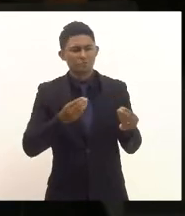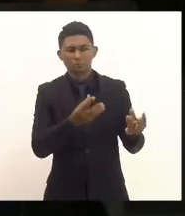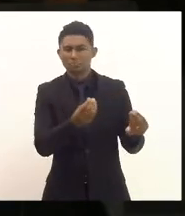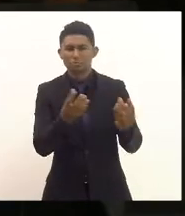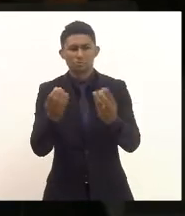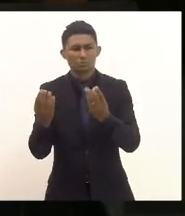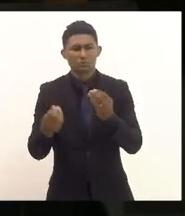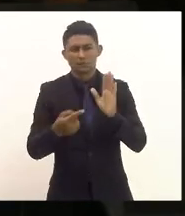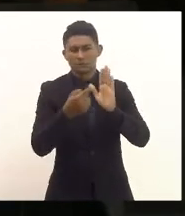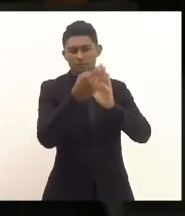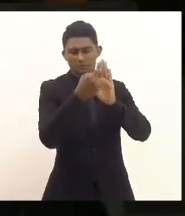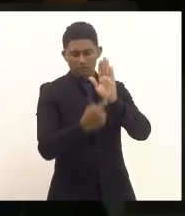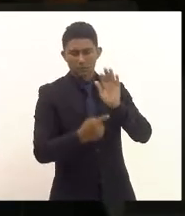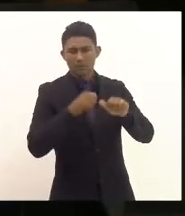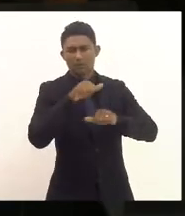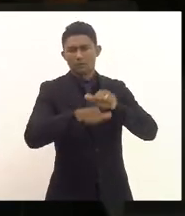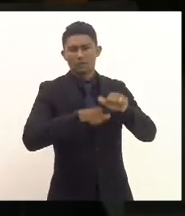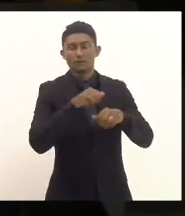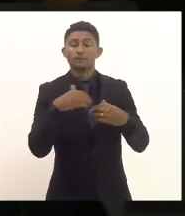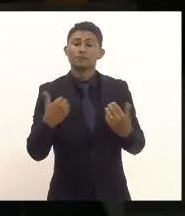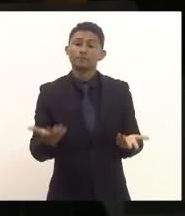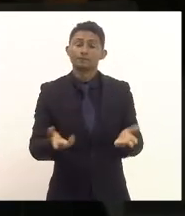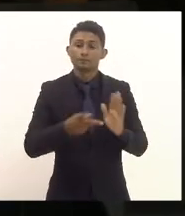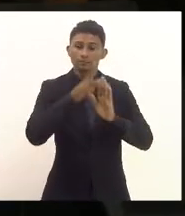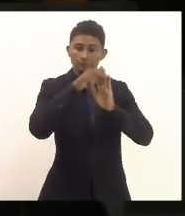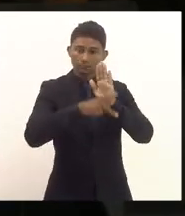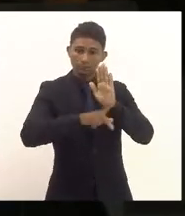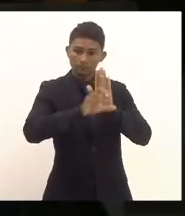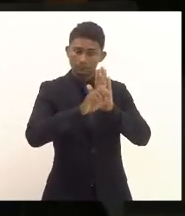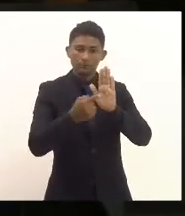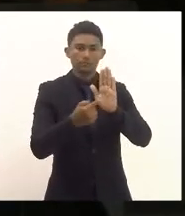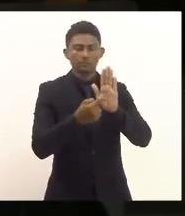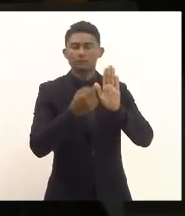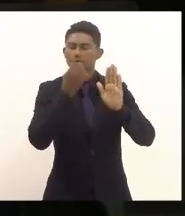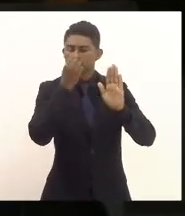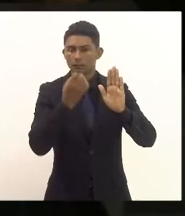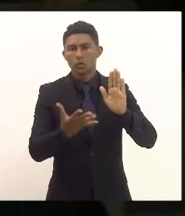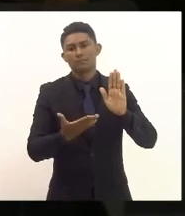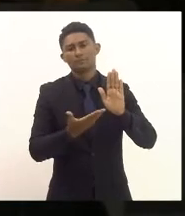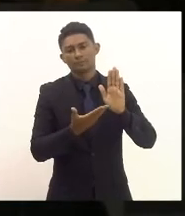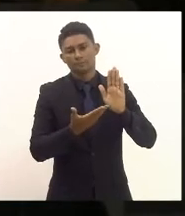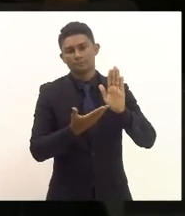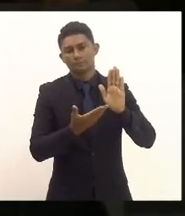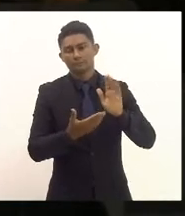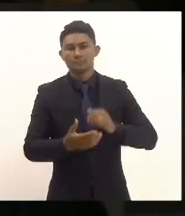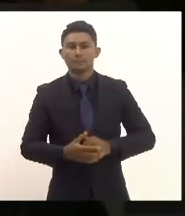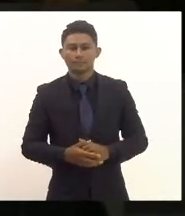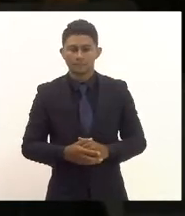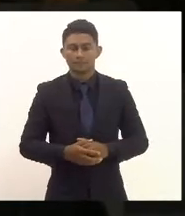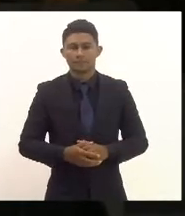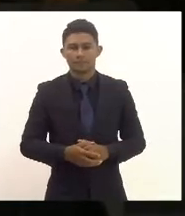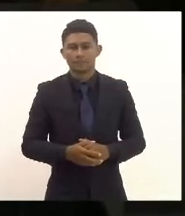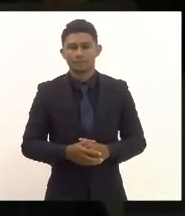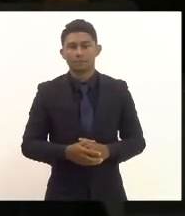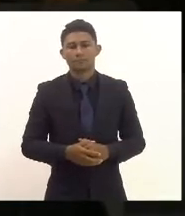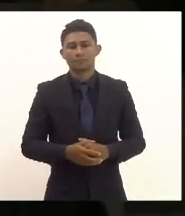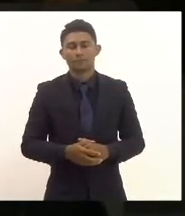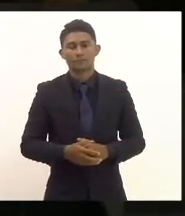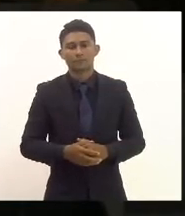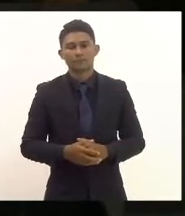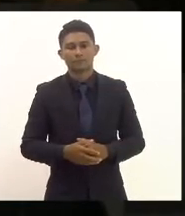então é um projeto o positivo e no